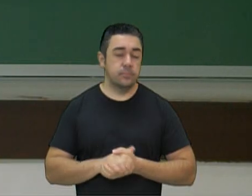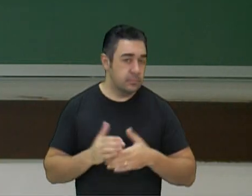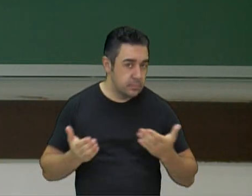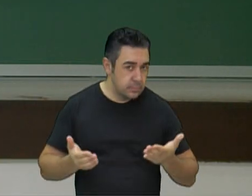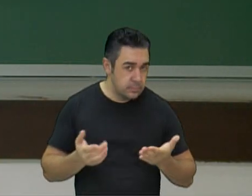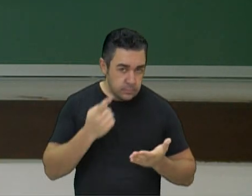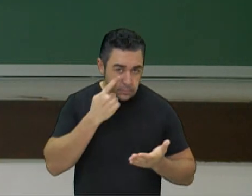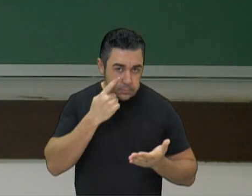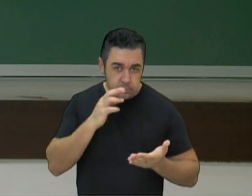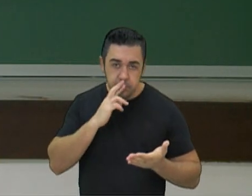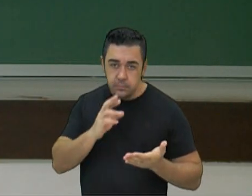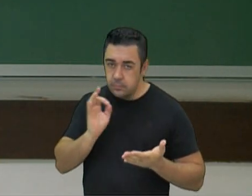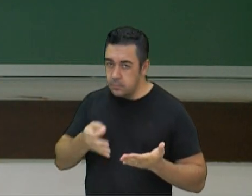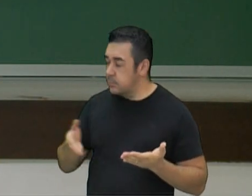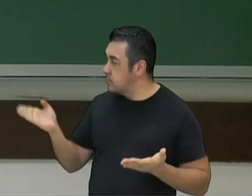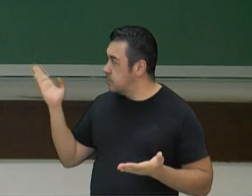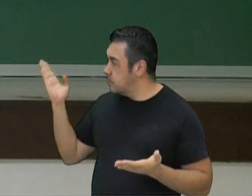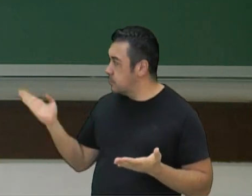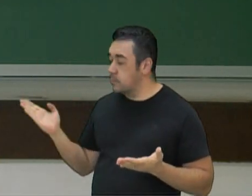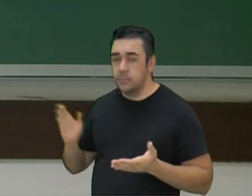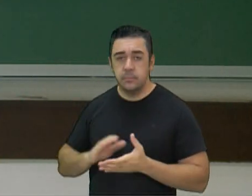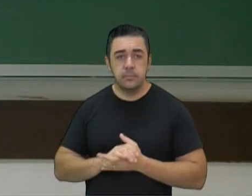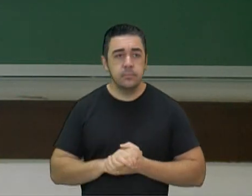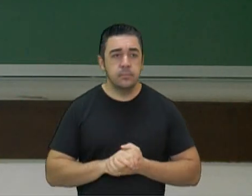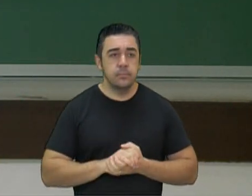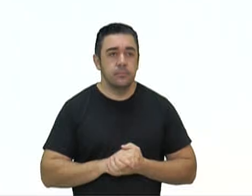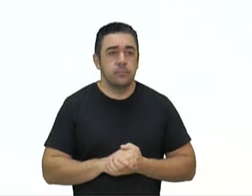E aí, galera, vamos verificar, vamos ver se conseguiram?